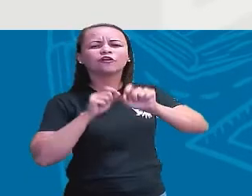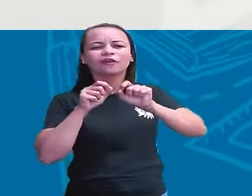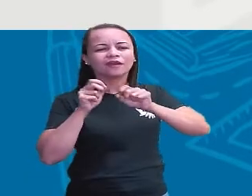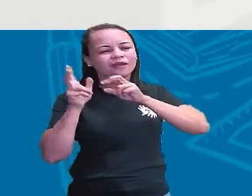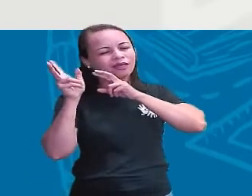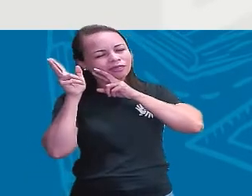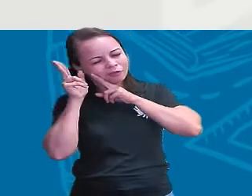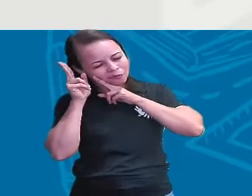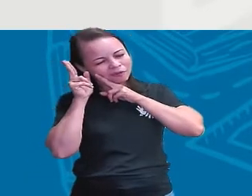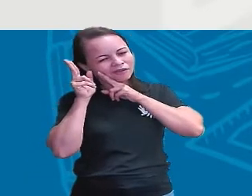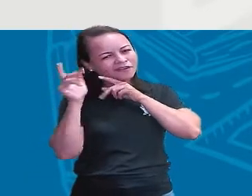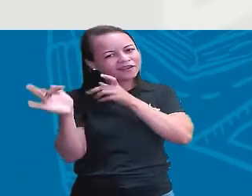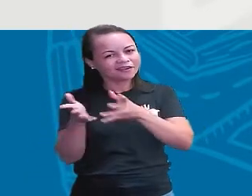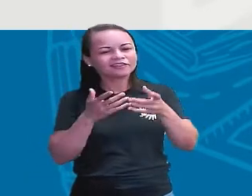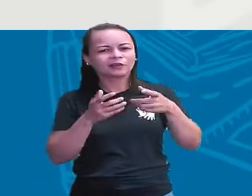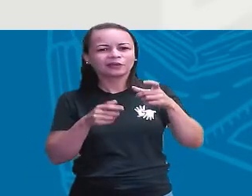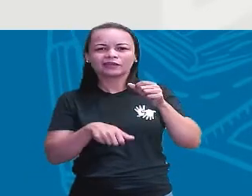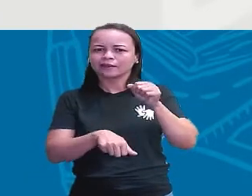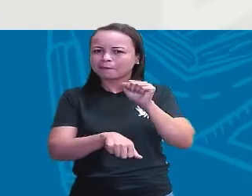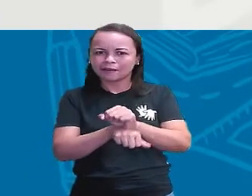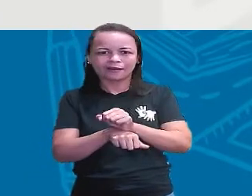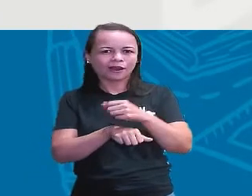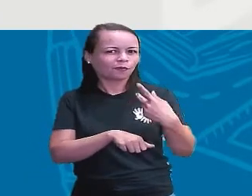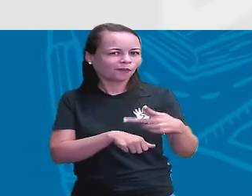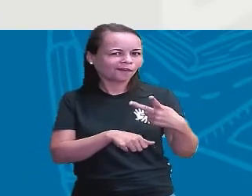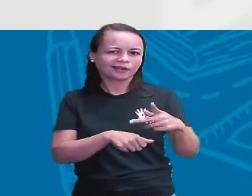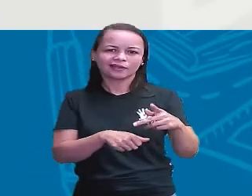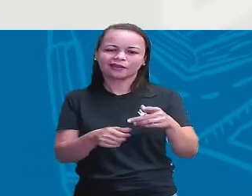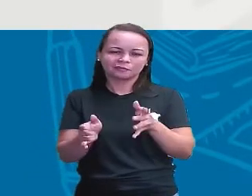queria parar com aquela cena, né?